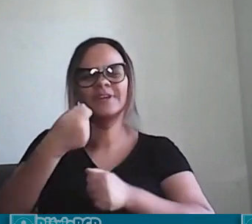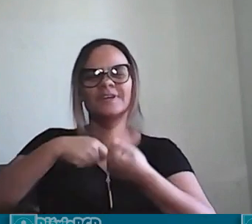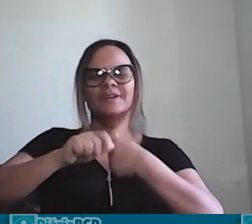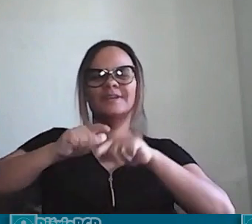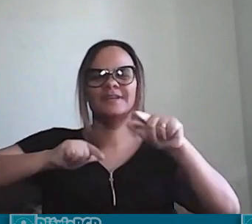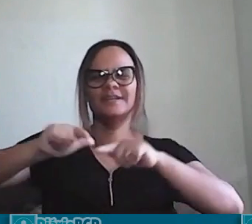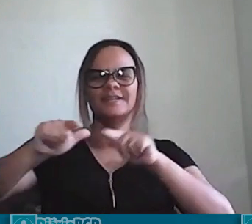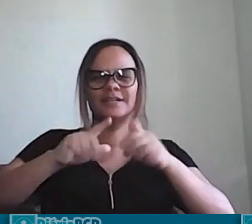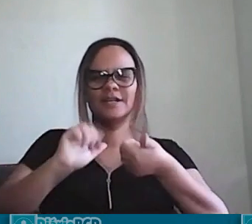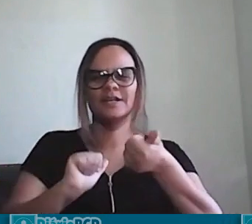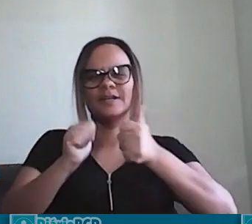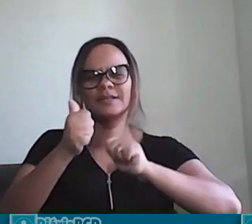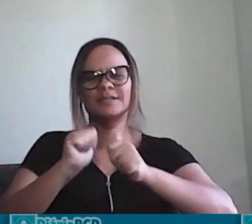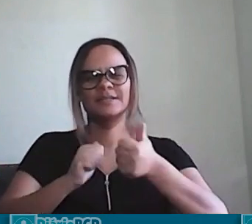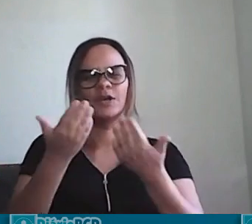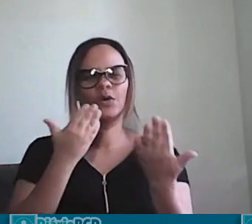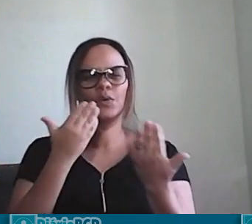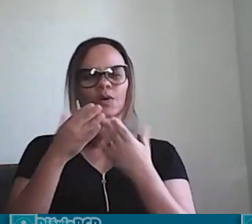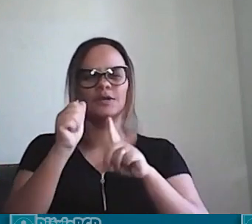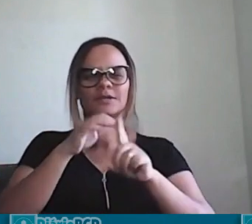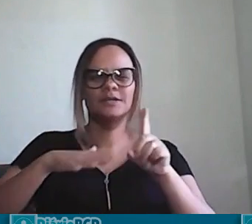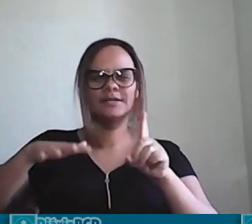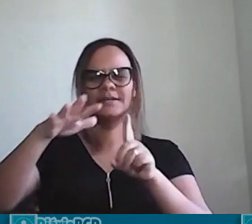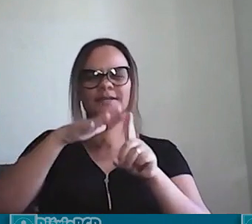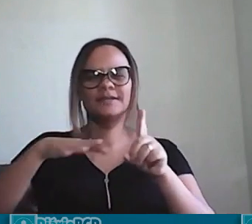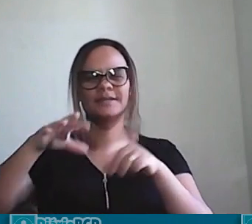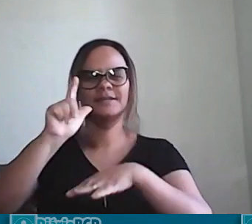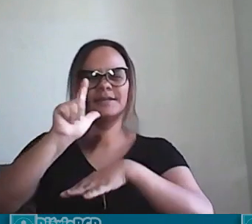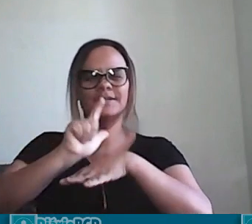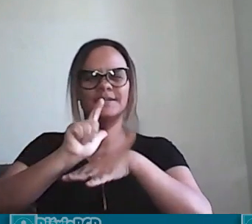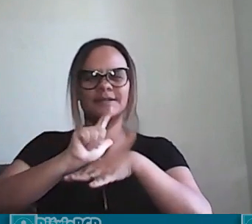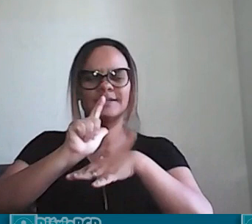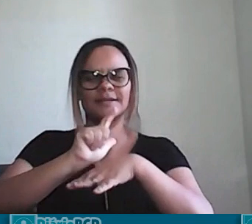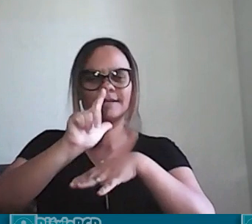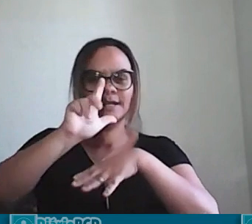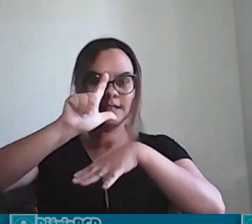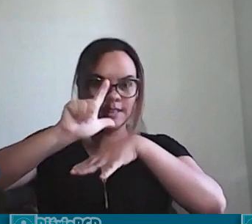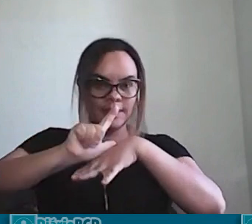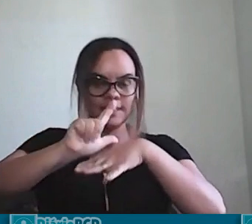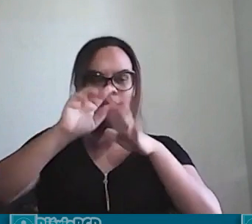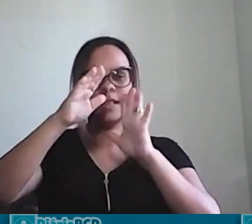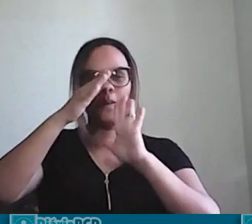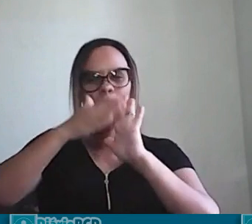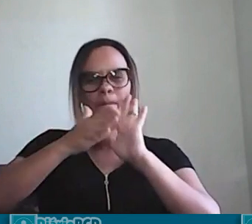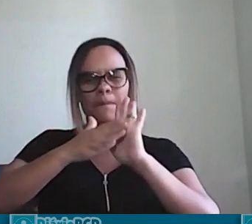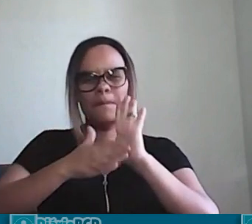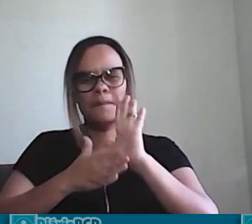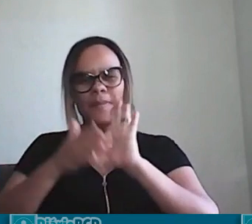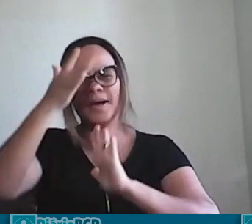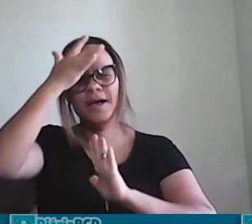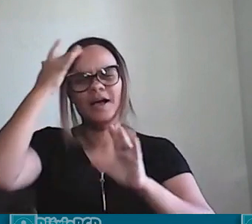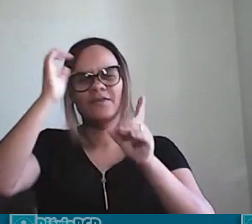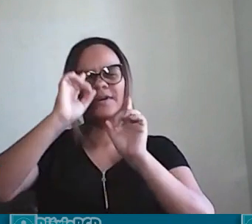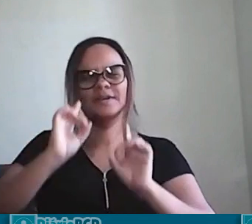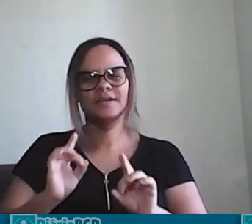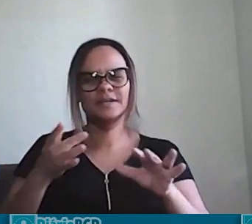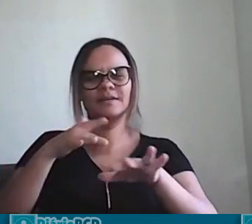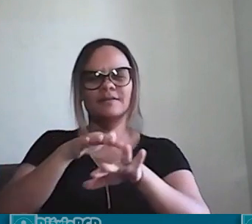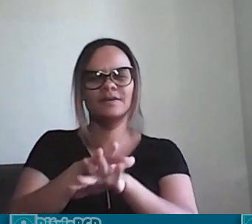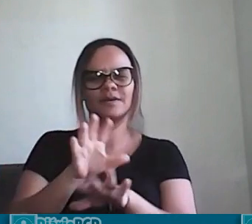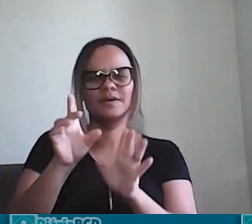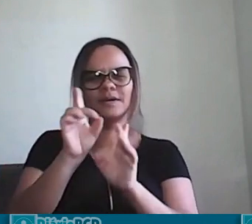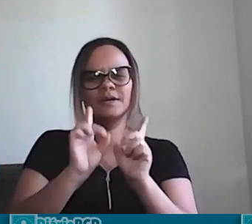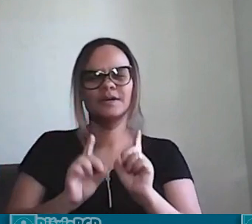à avaliação biopsicossocial, laudo caracterizador das deficiências, inclusão da pessoa com deficiência